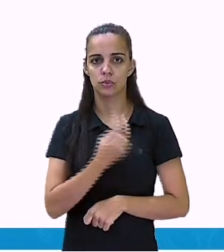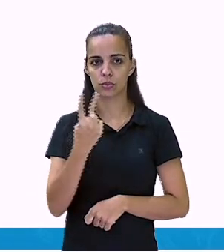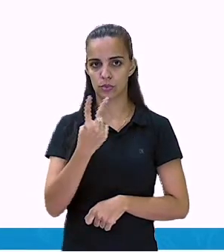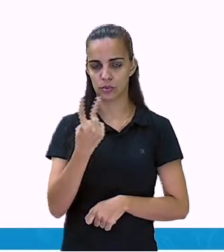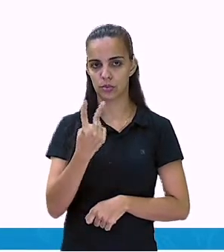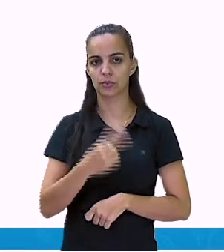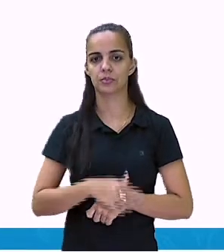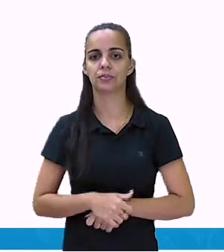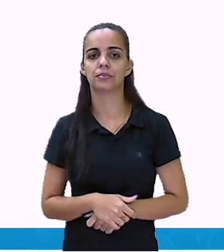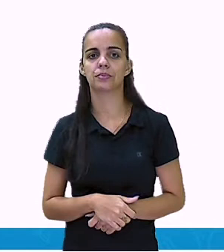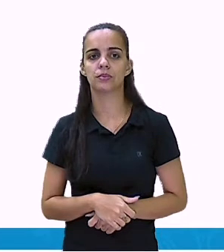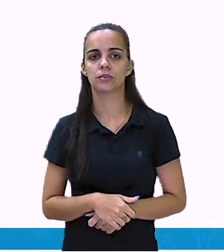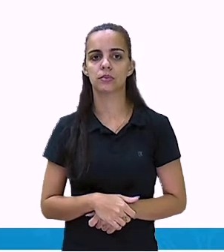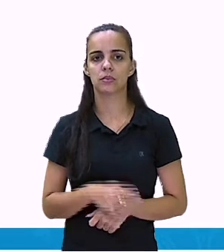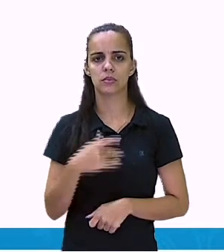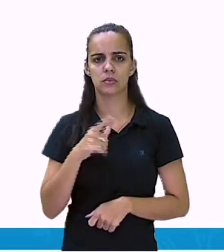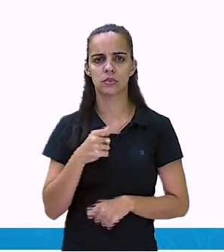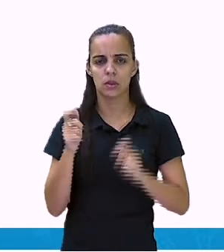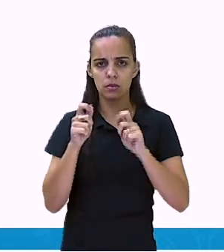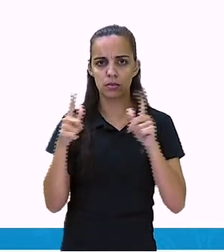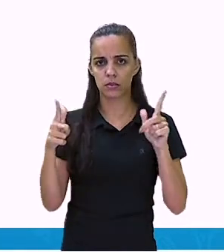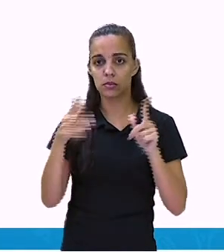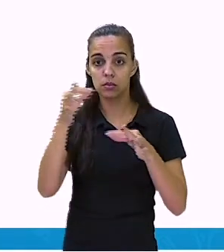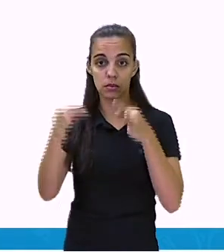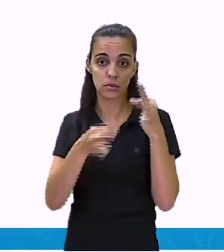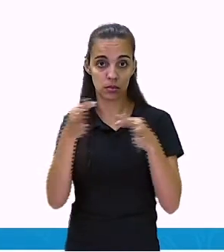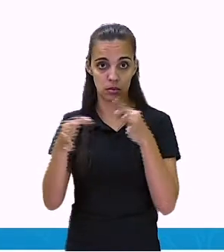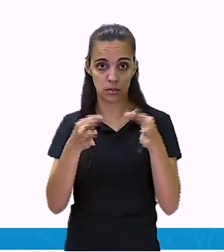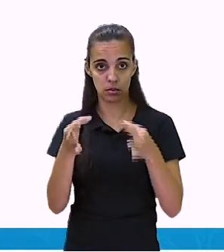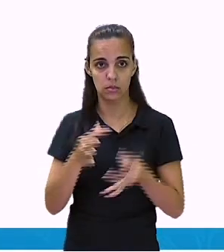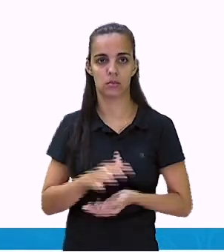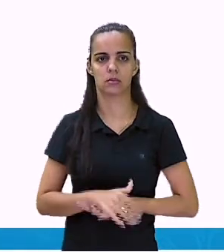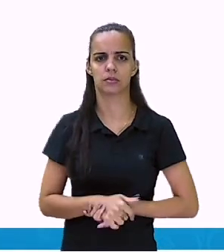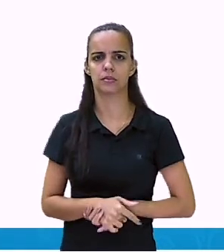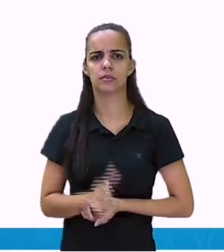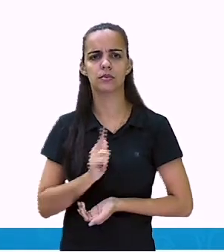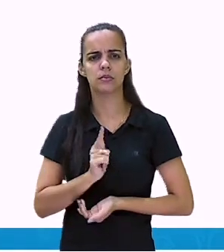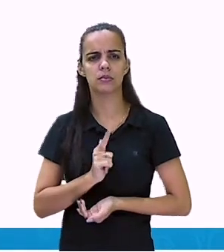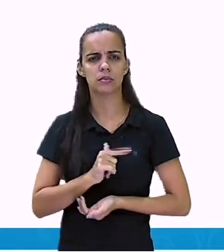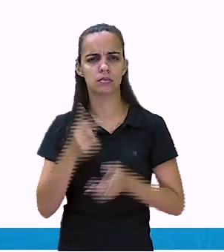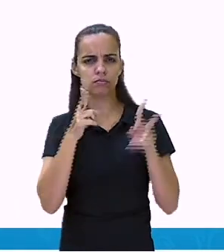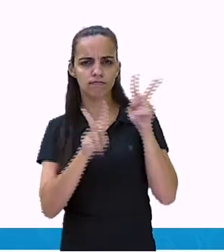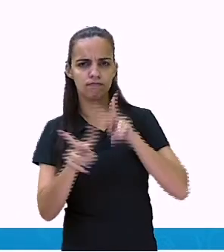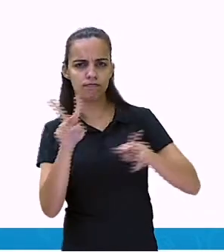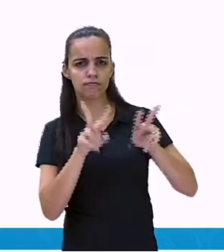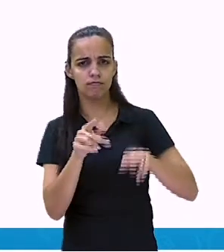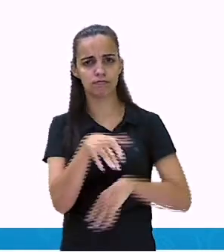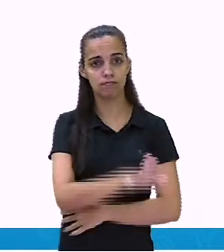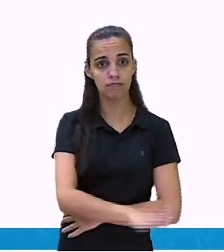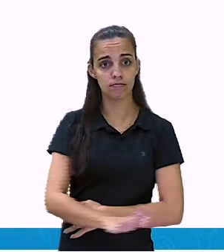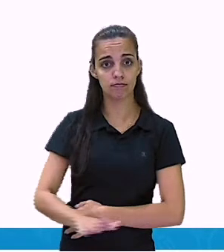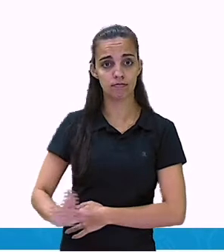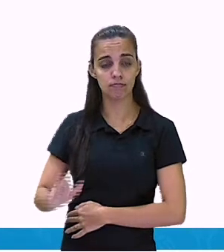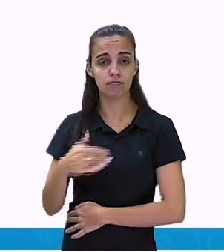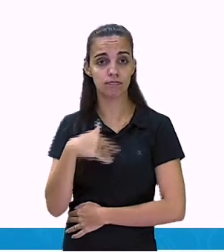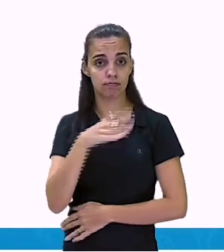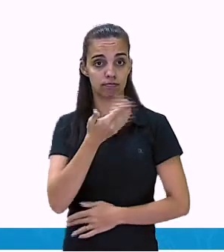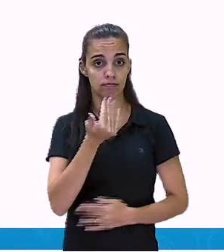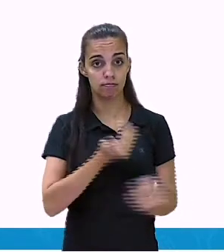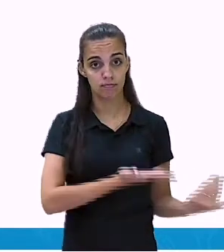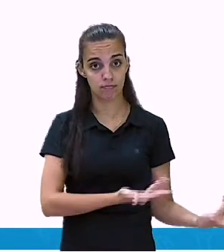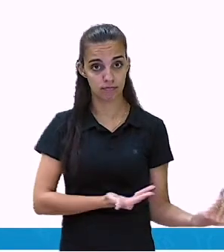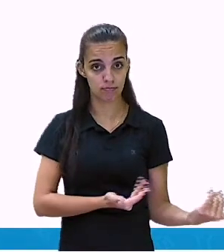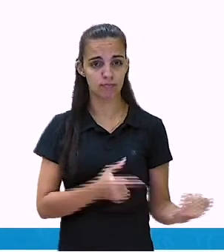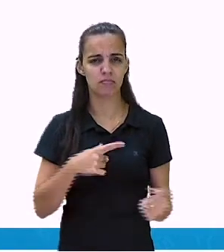Segunda questão, despertando a argumentatividade. Temos observado que as crianças e adolescentes